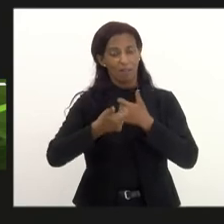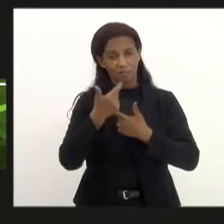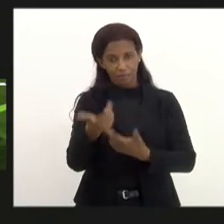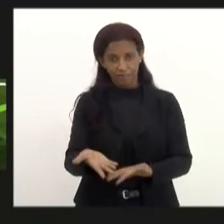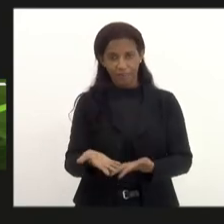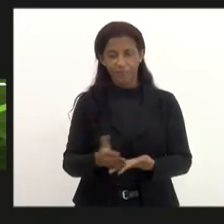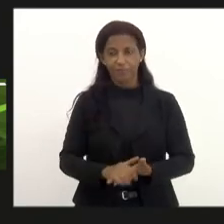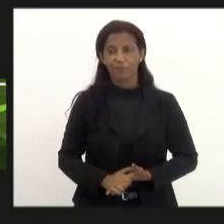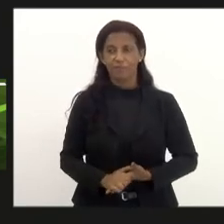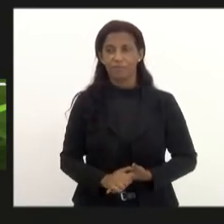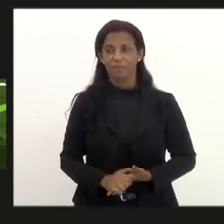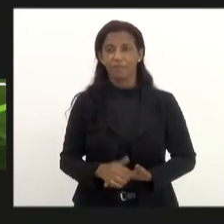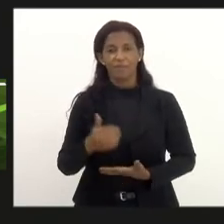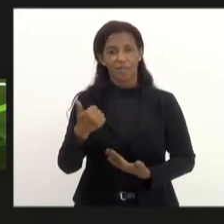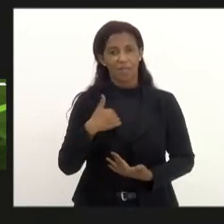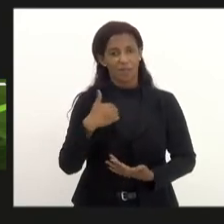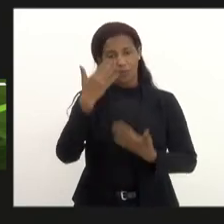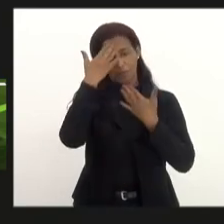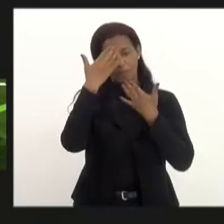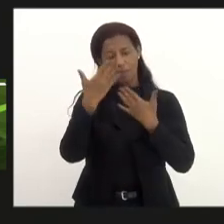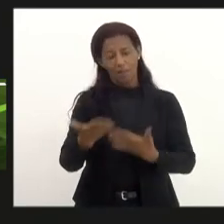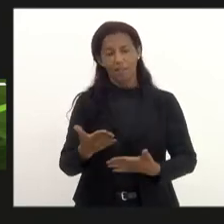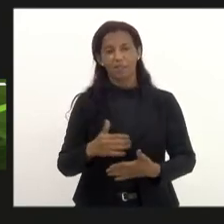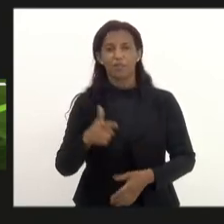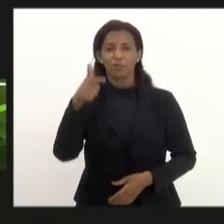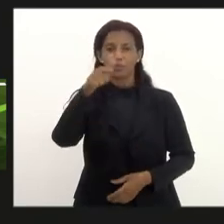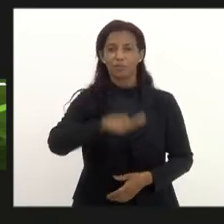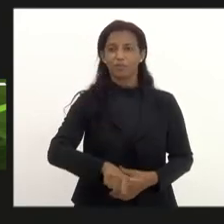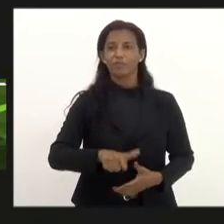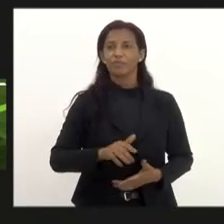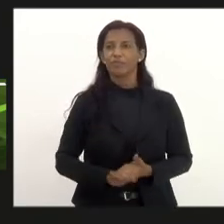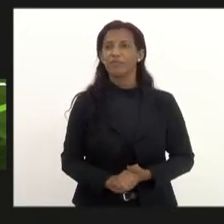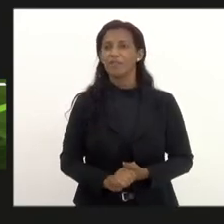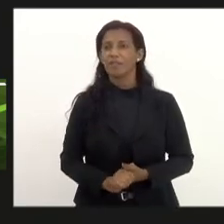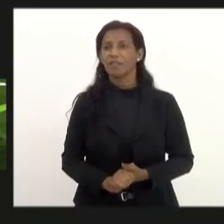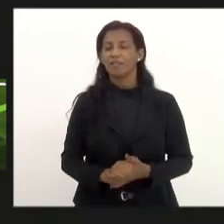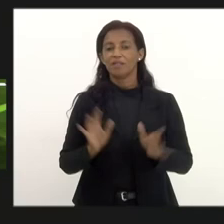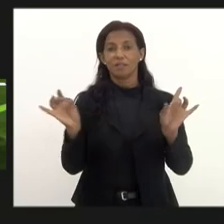palavra, eu agradeço mais uma vez e dou